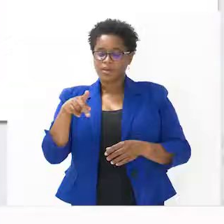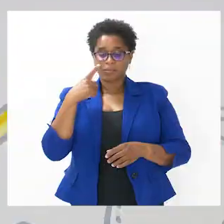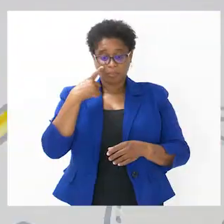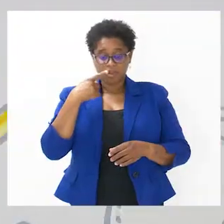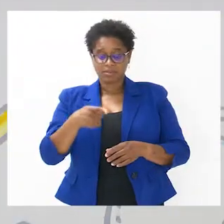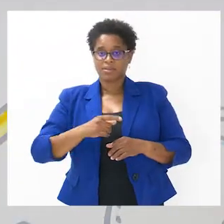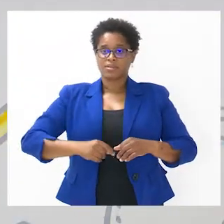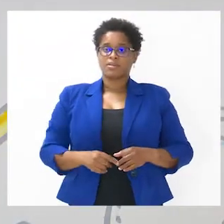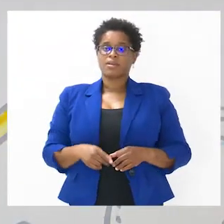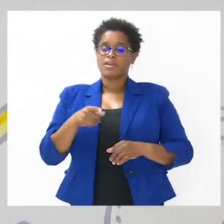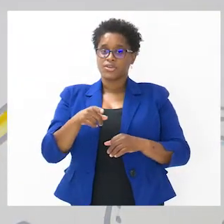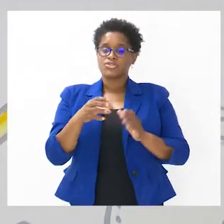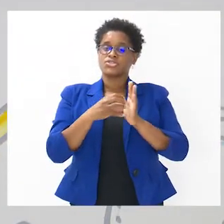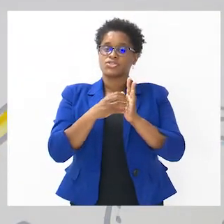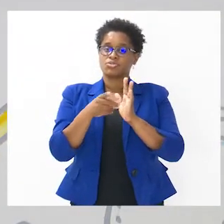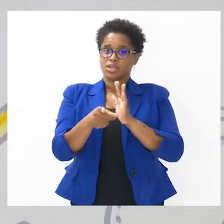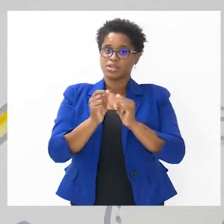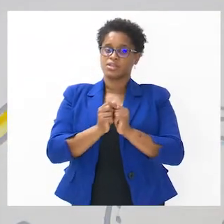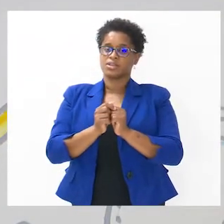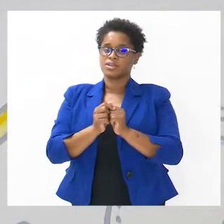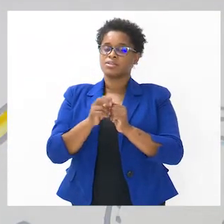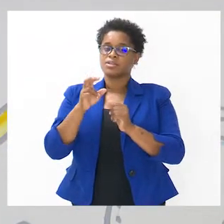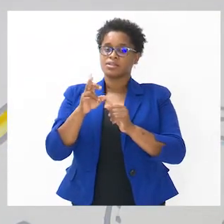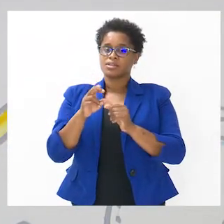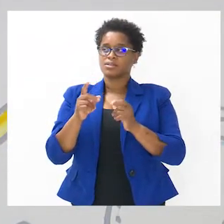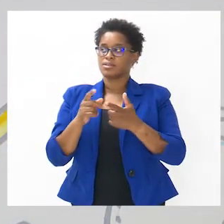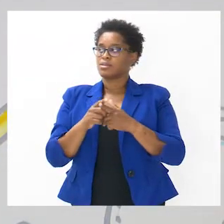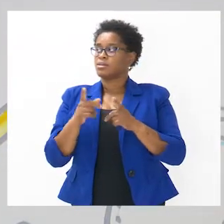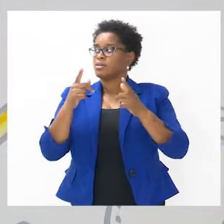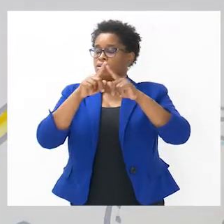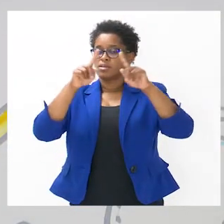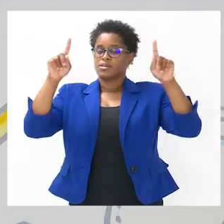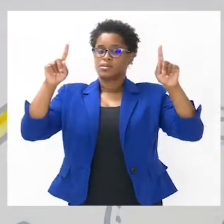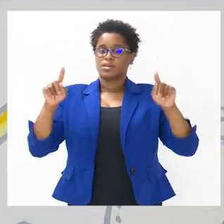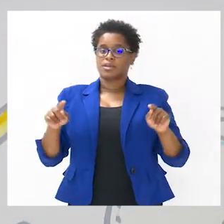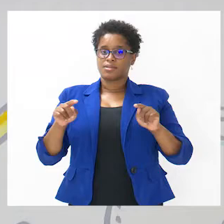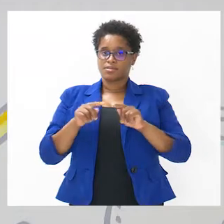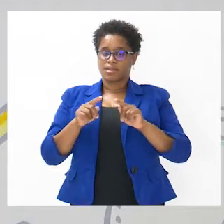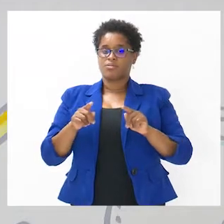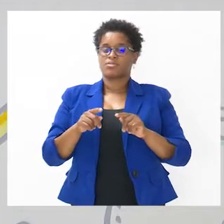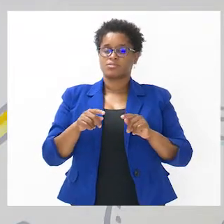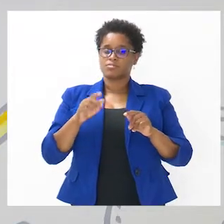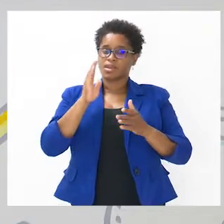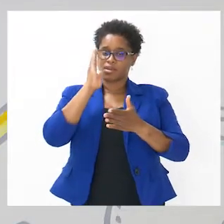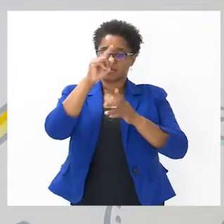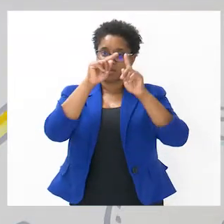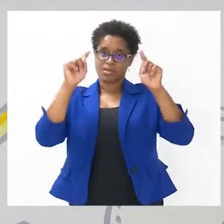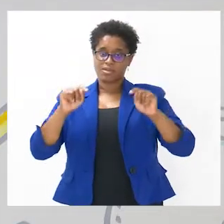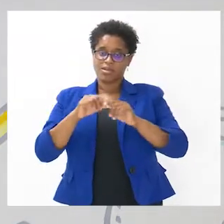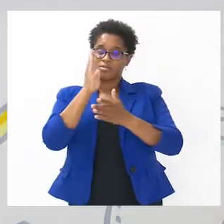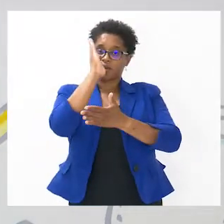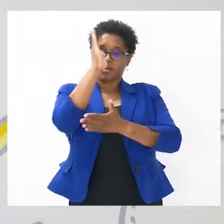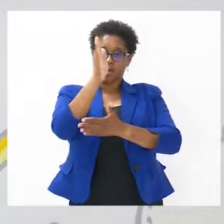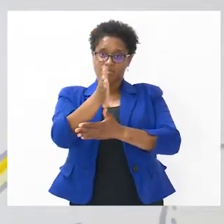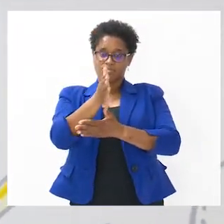aqui este símbolo aqui de retângulo. Então, um ângulo reto. Às vezes,